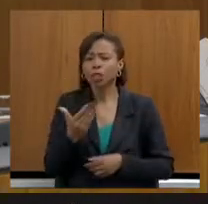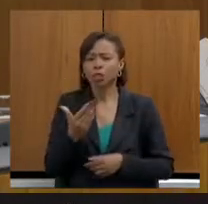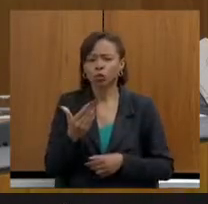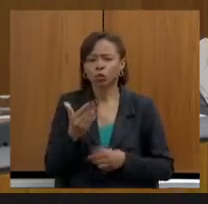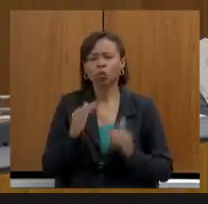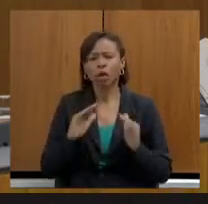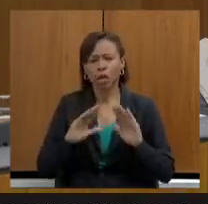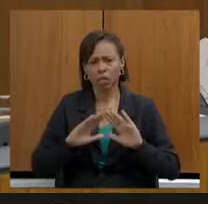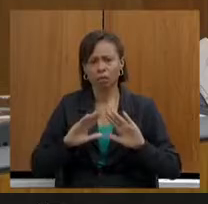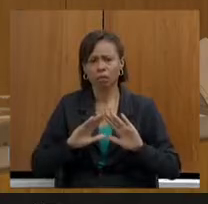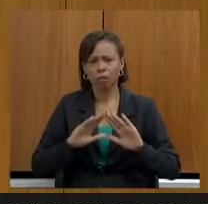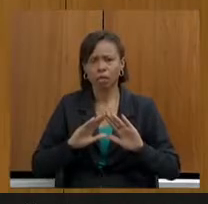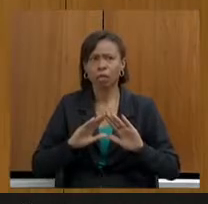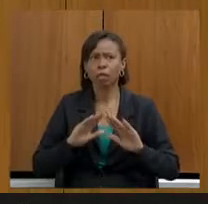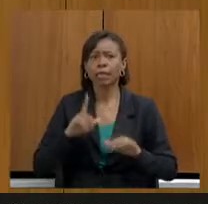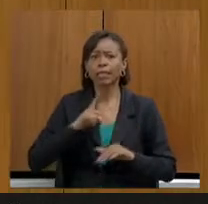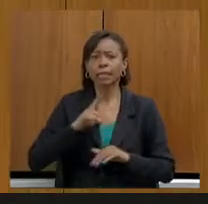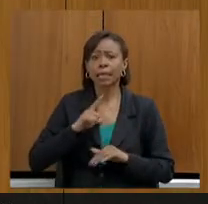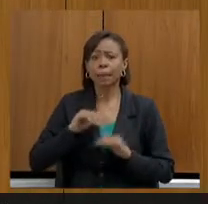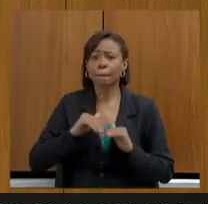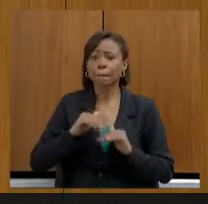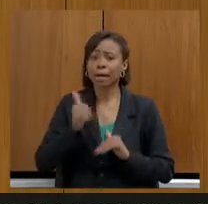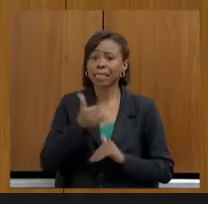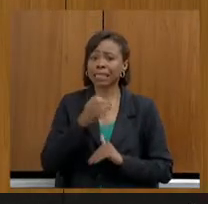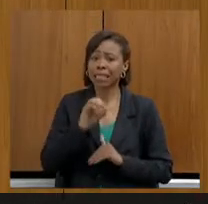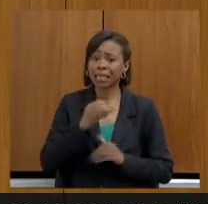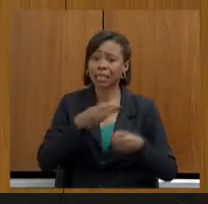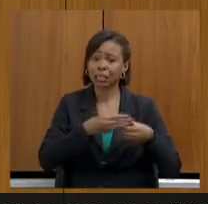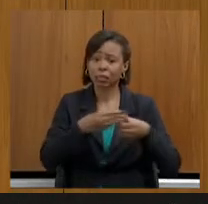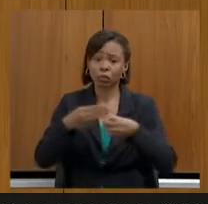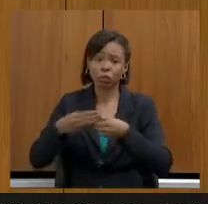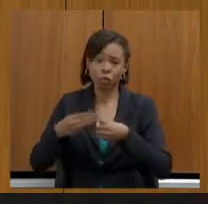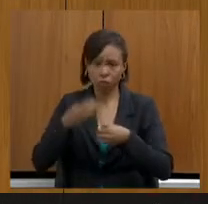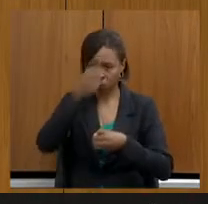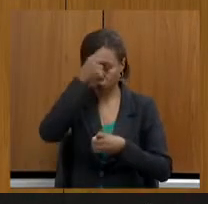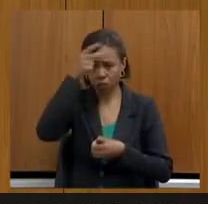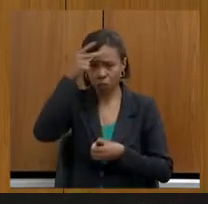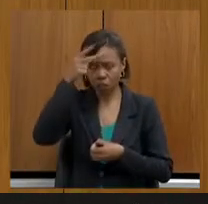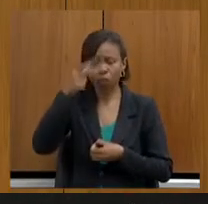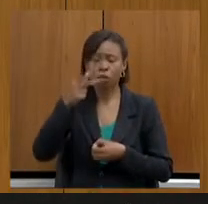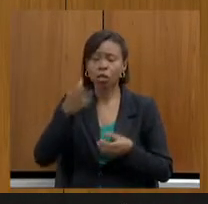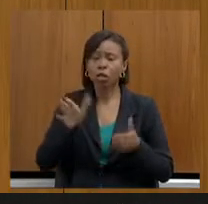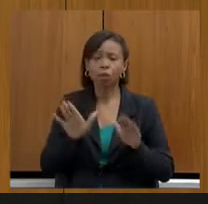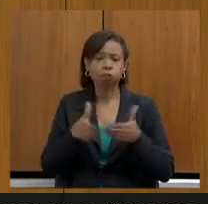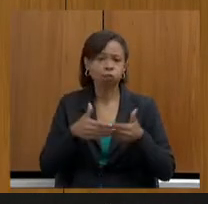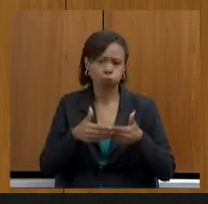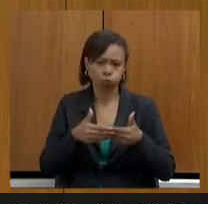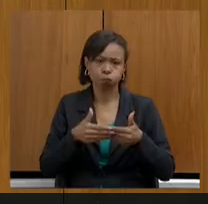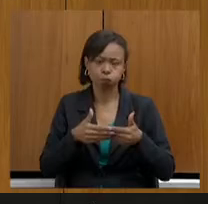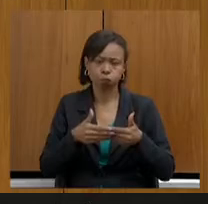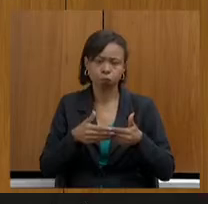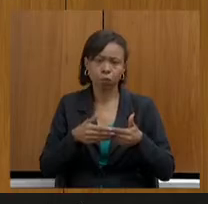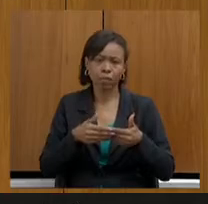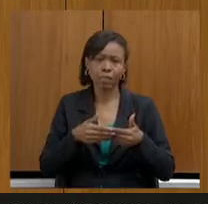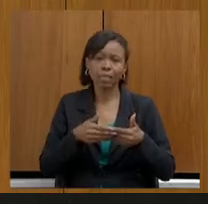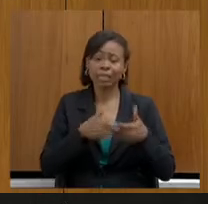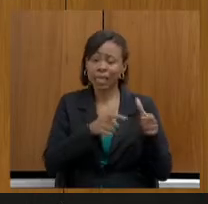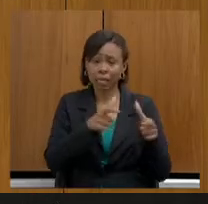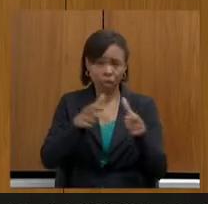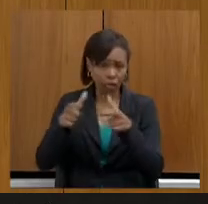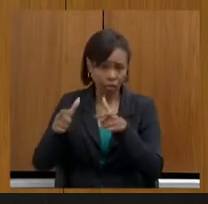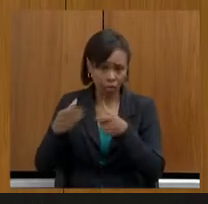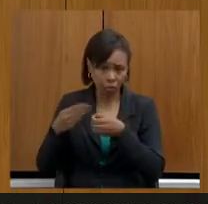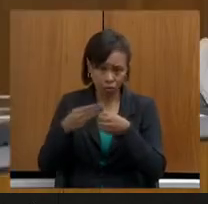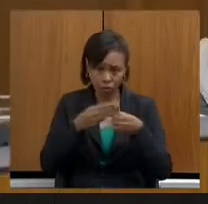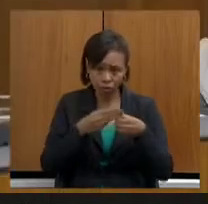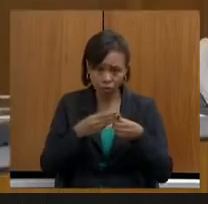e eu vou falar mais 10 municípios que seguem fechados esse nesses municípios esse aluno está absolutamente o